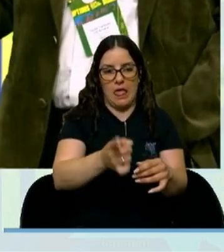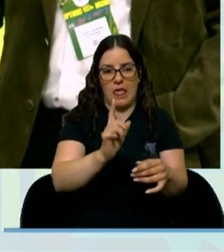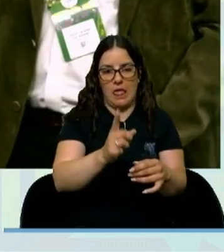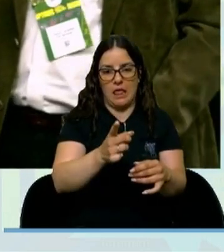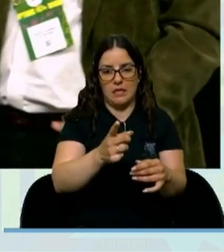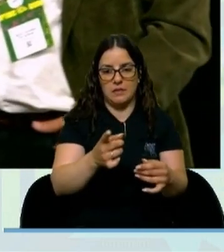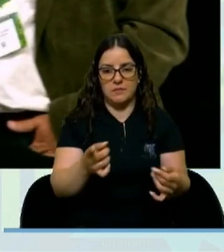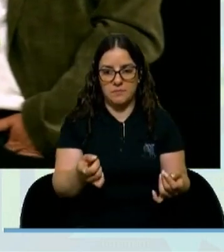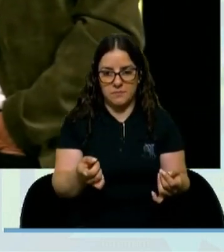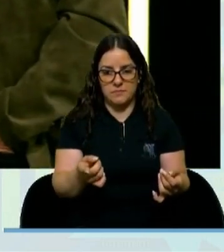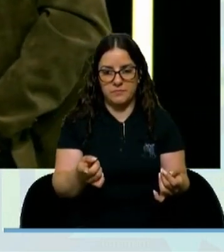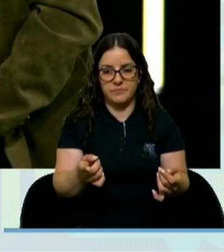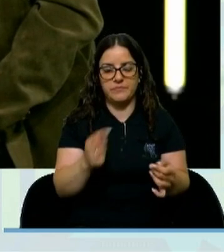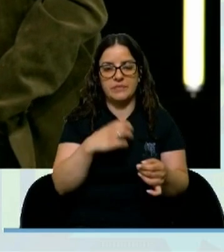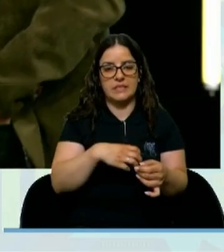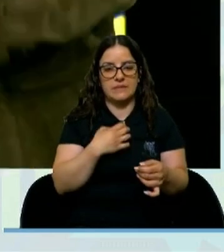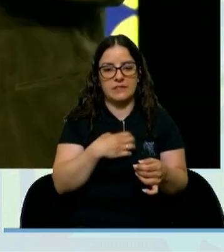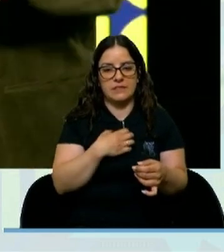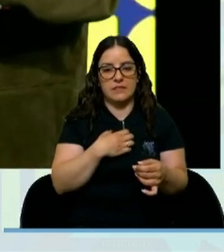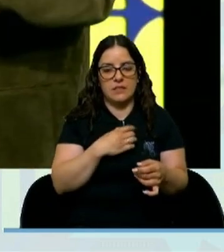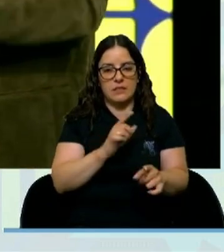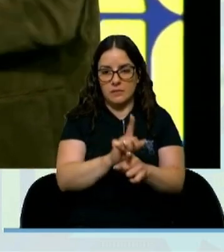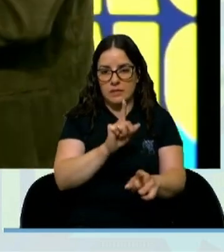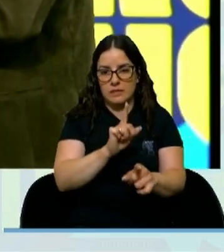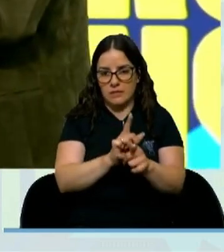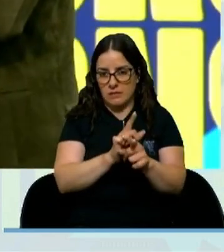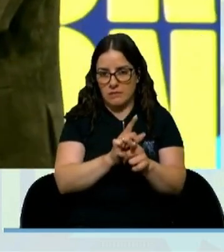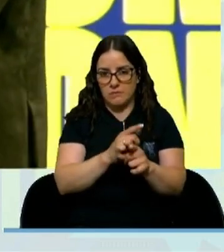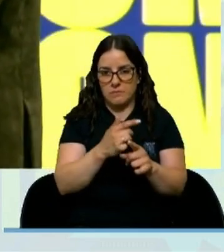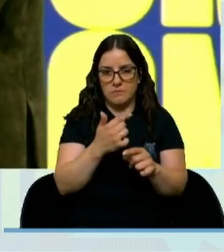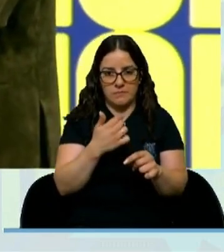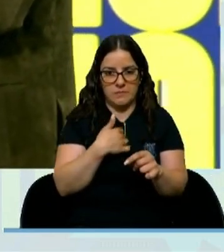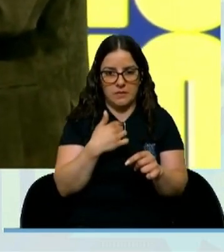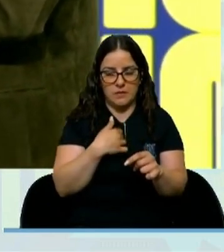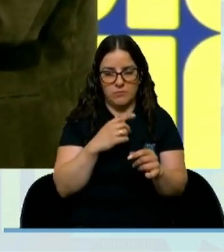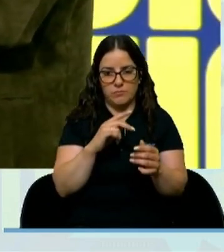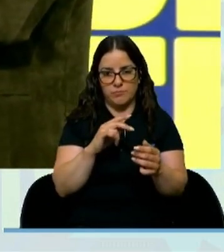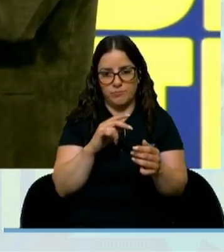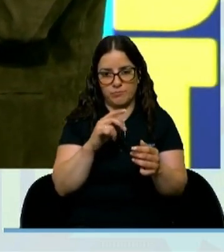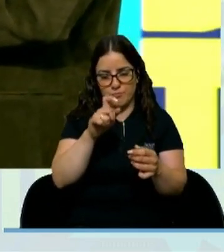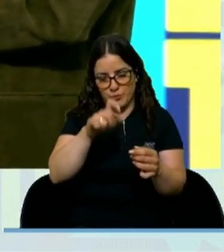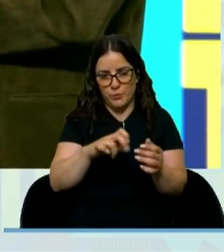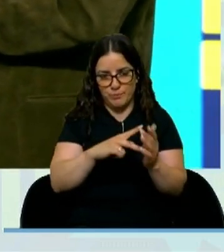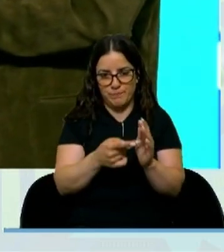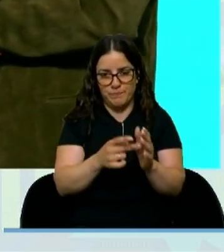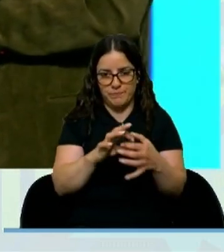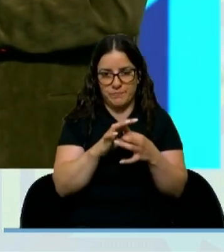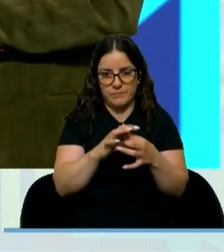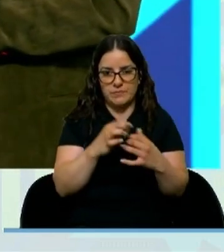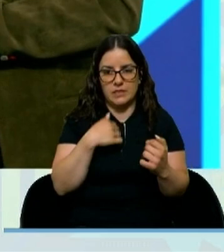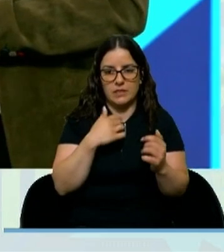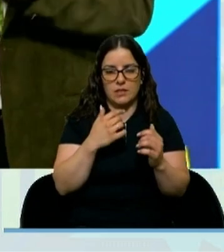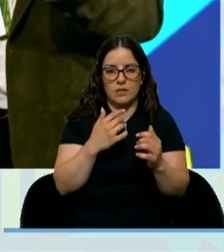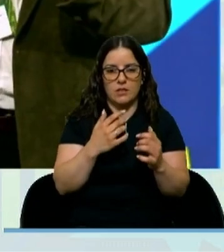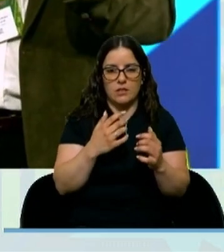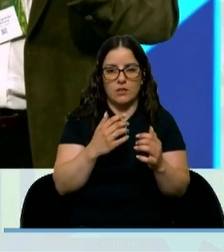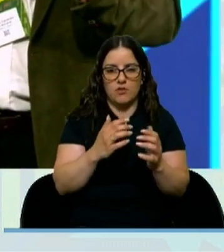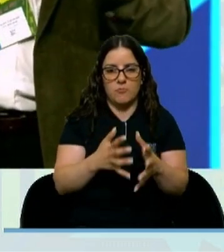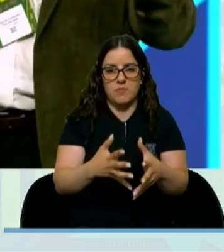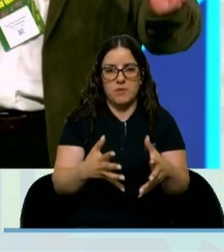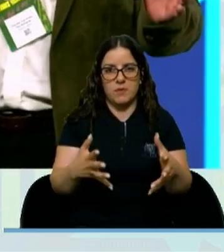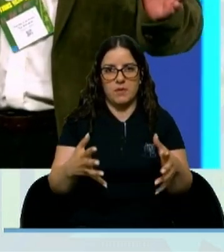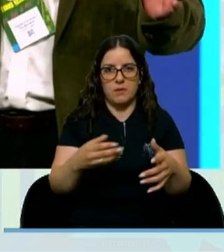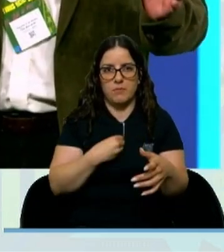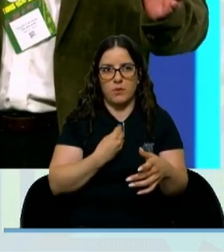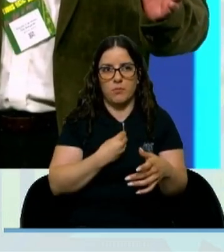que significa que, apesar de eu ser tecnólogo, cada vez mais estou preocupado, no bom sentido,